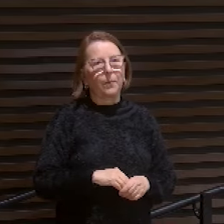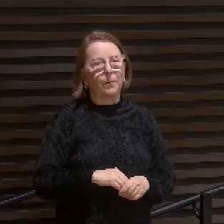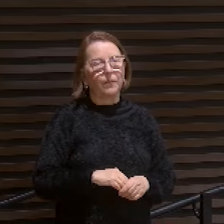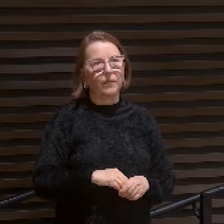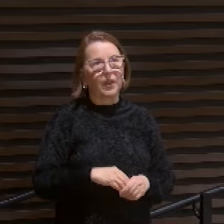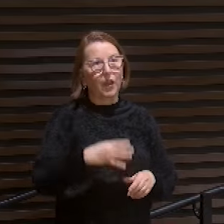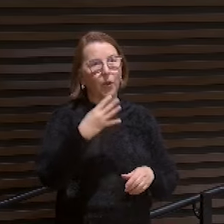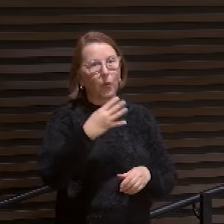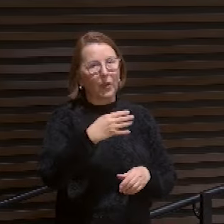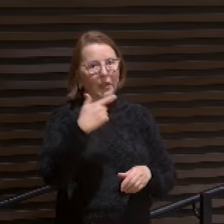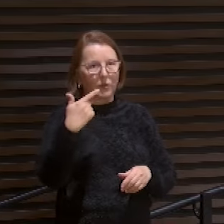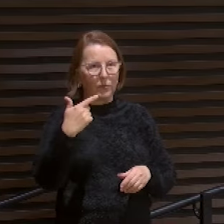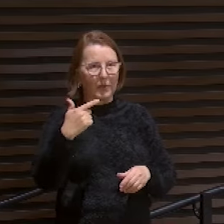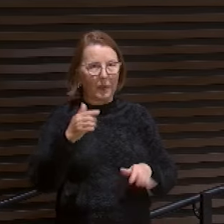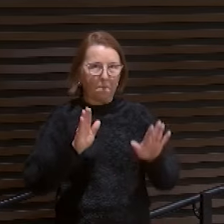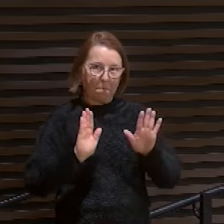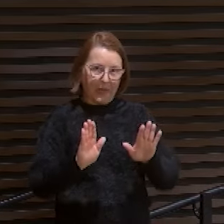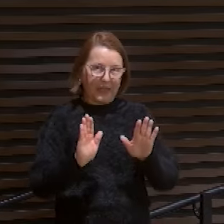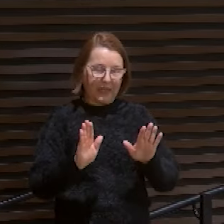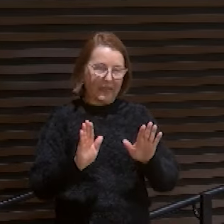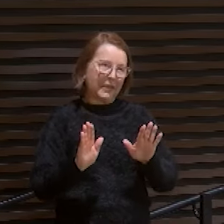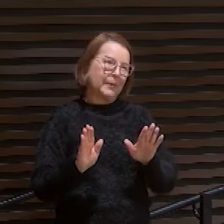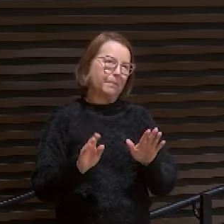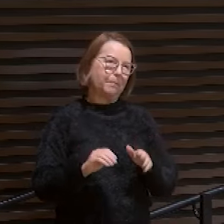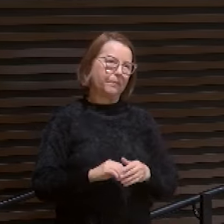42 paradas,